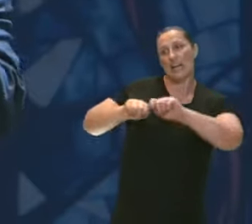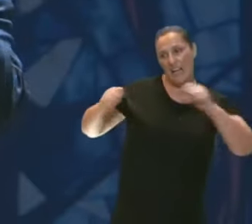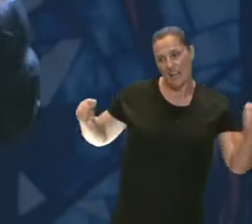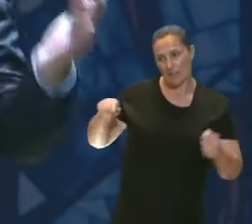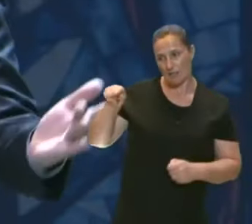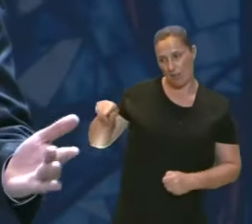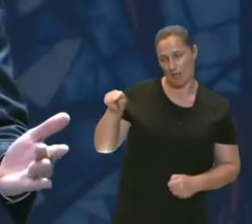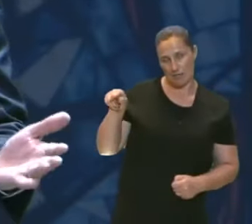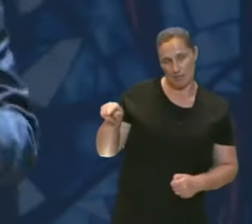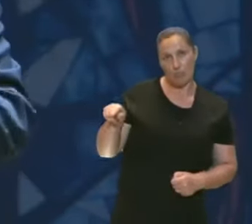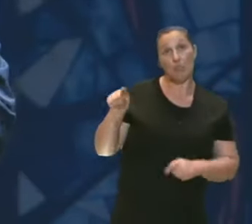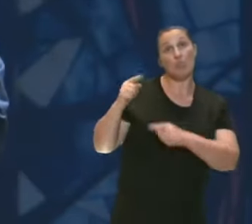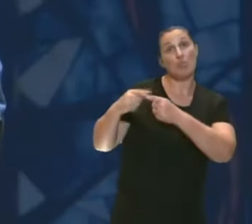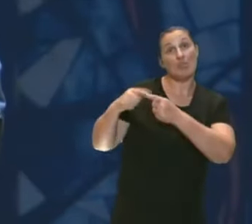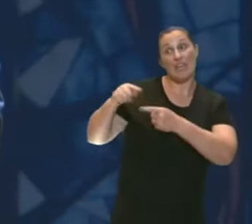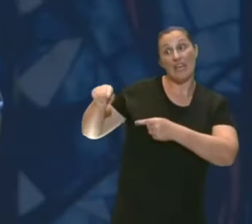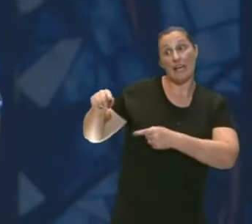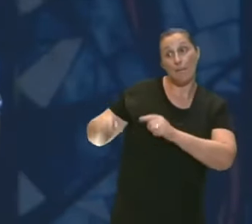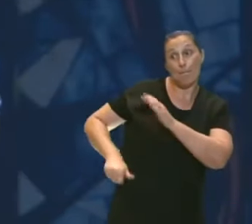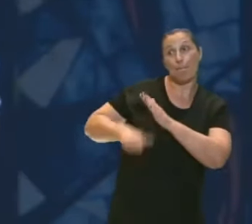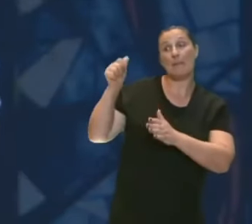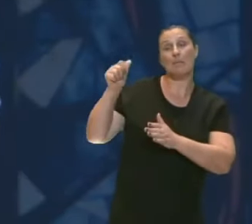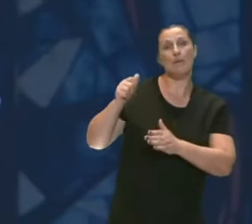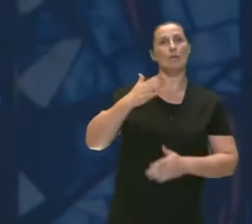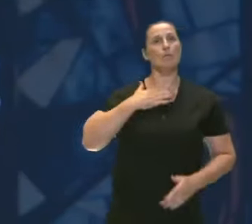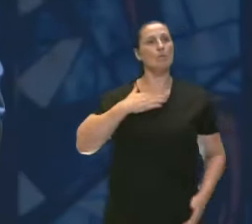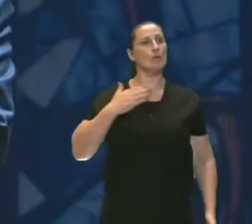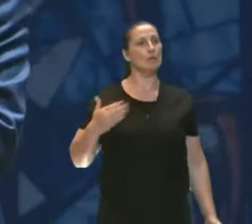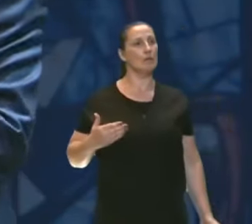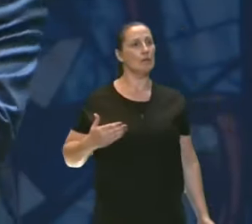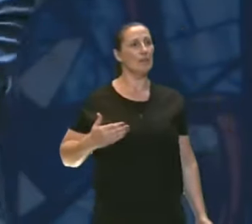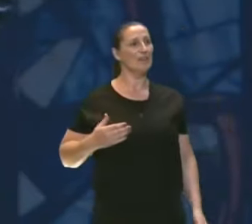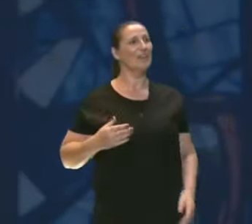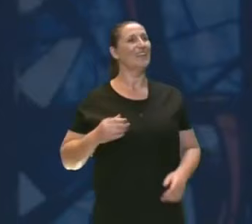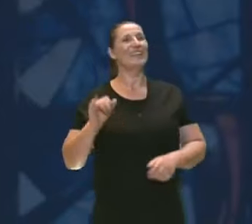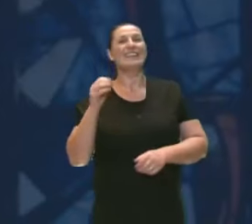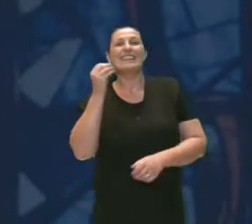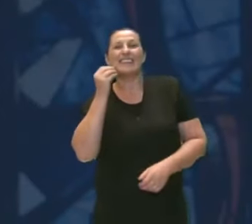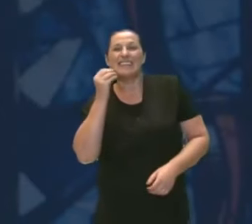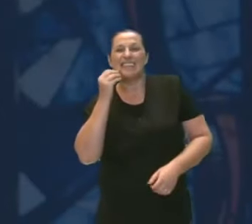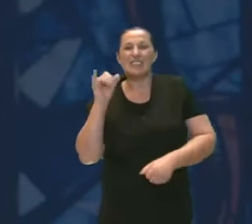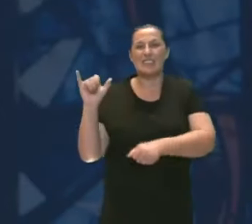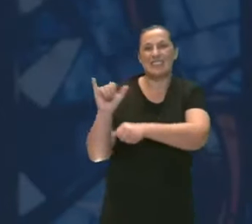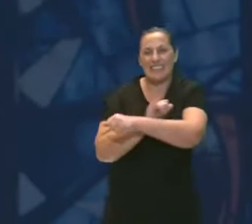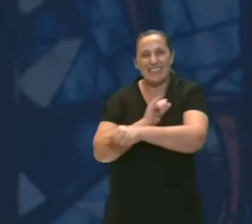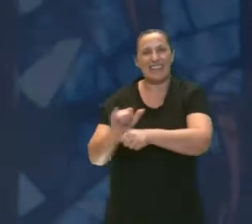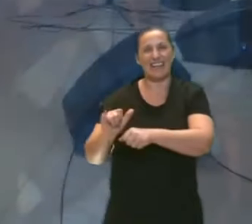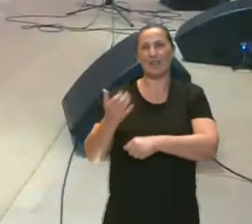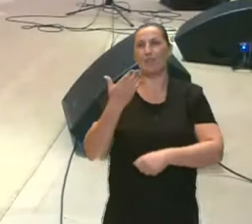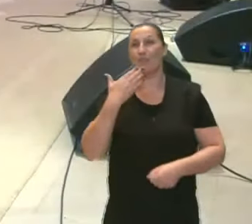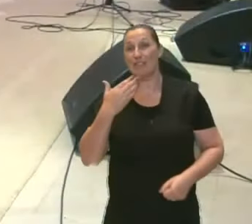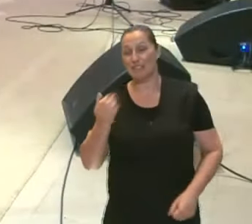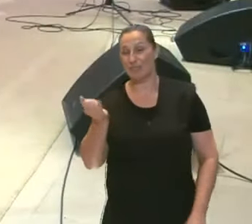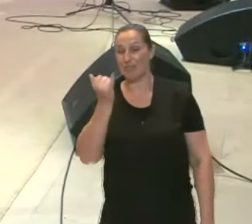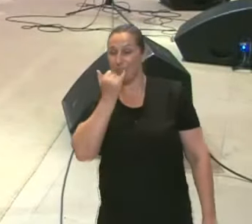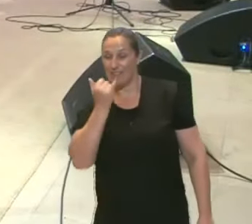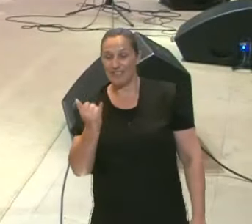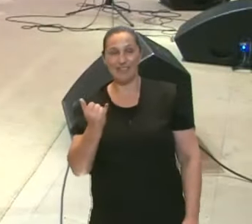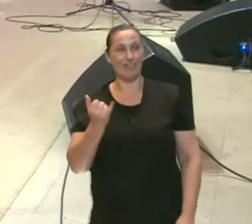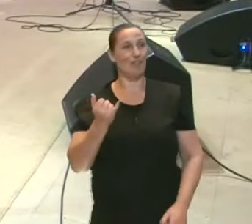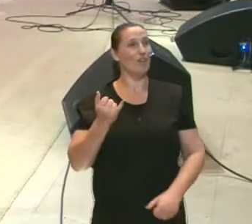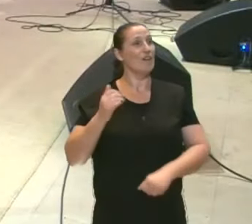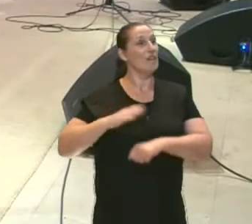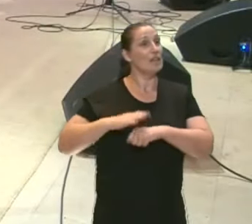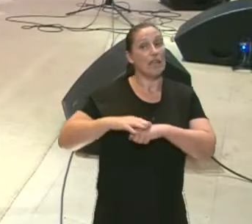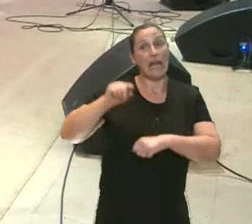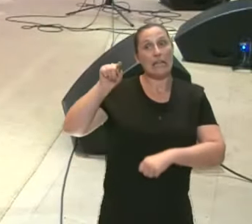montar estratégias para escapar, né? Do ter que pedir perdão, do ter que resolver os problemas.